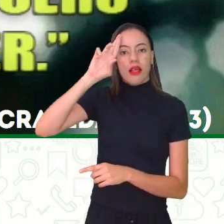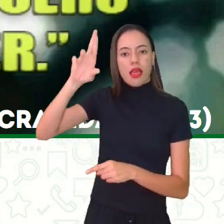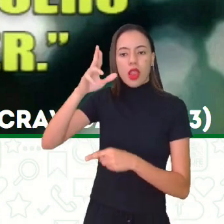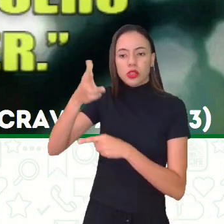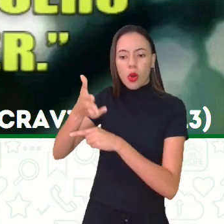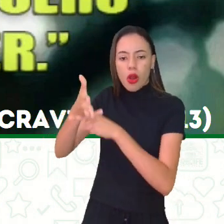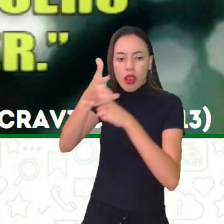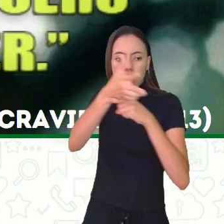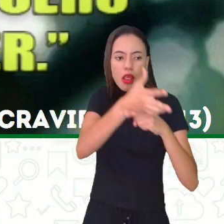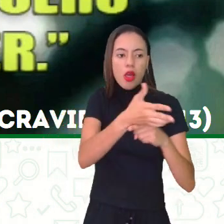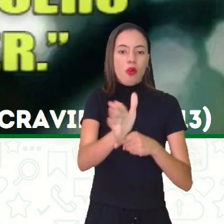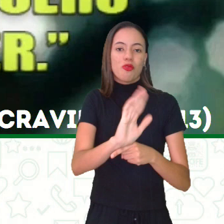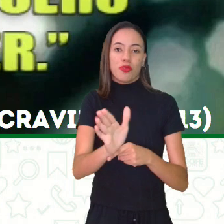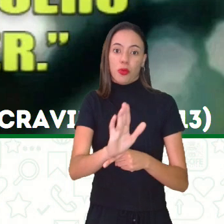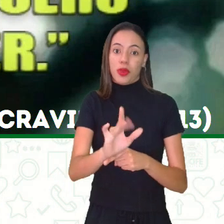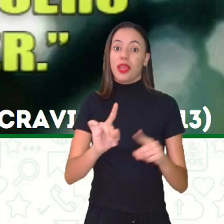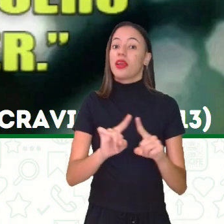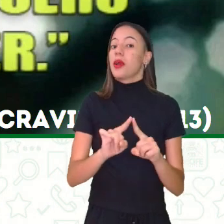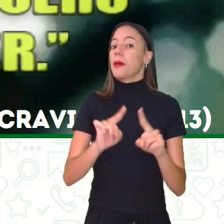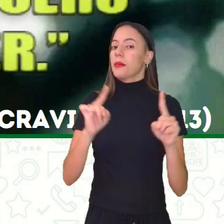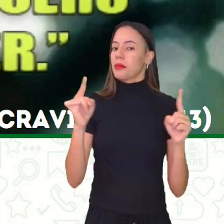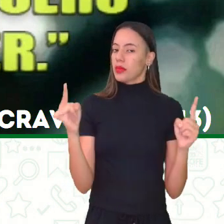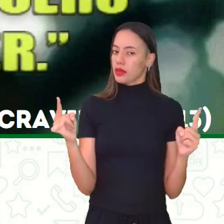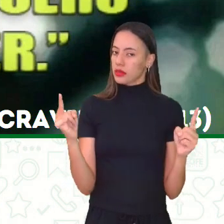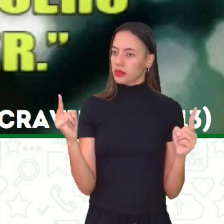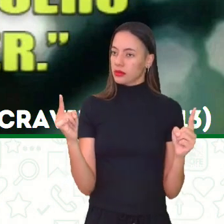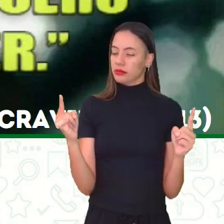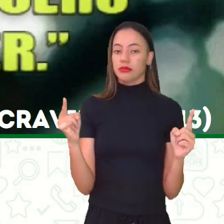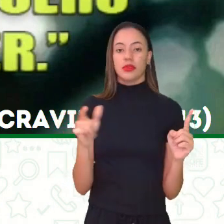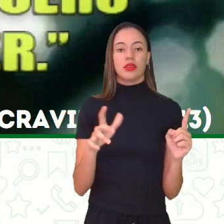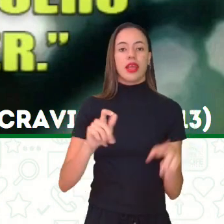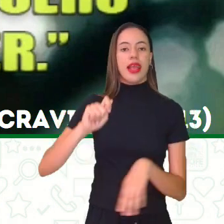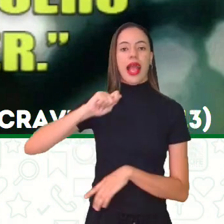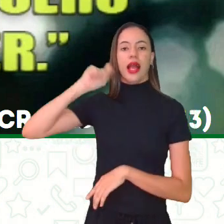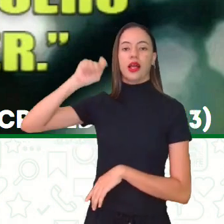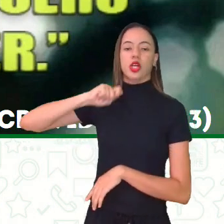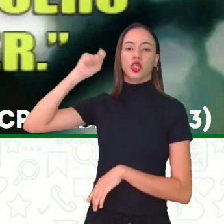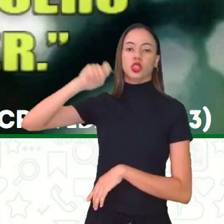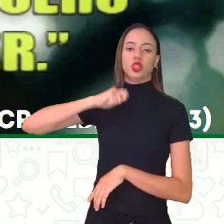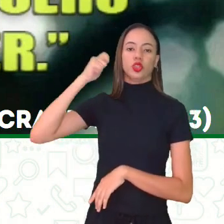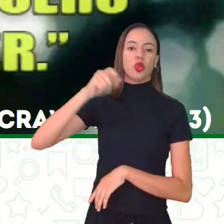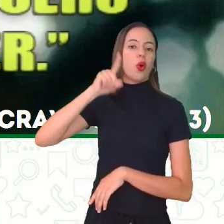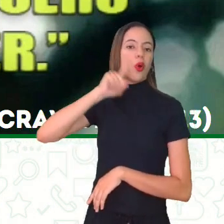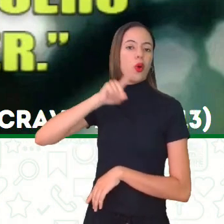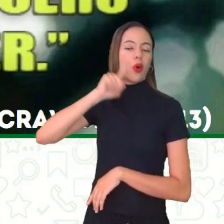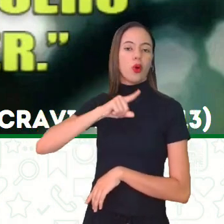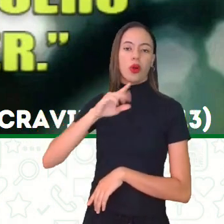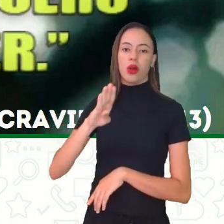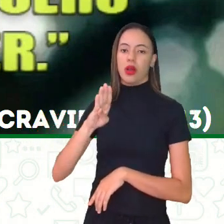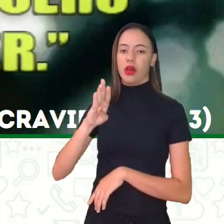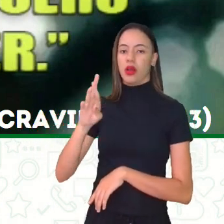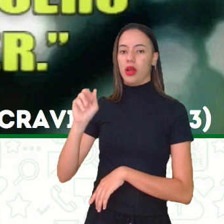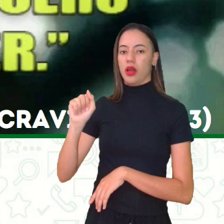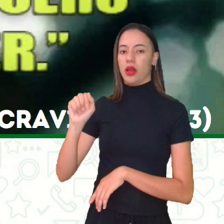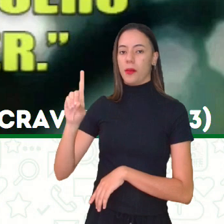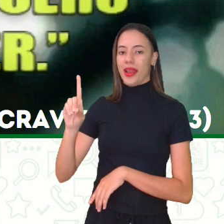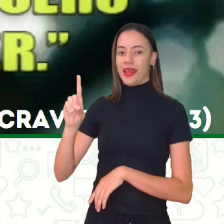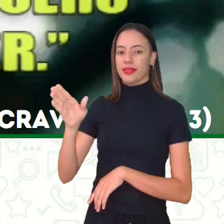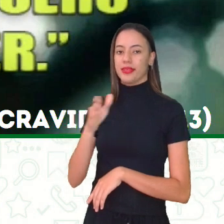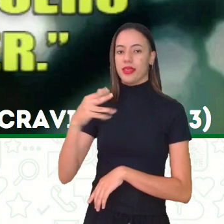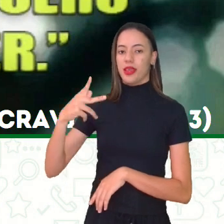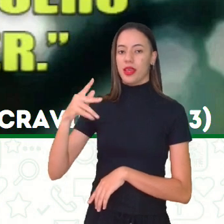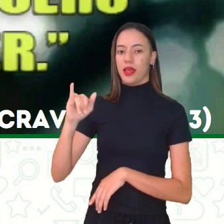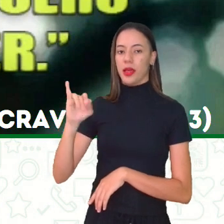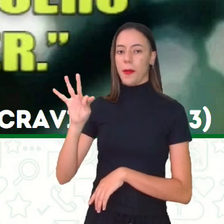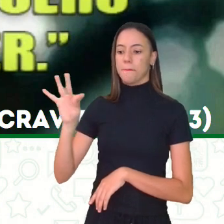filme, até que o ator norte-americano, o Brad Pitt, ele se interessou